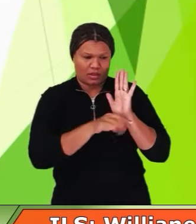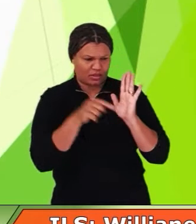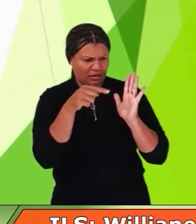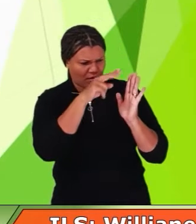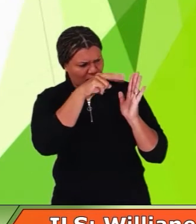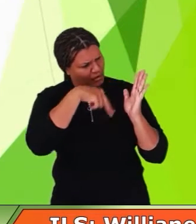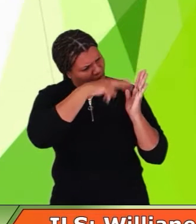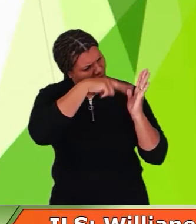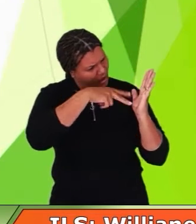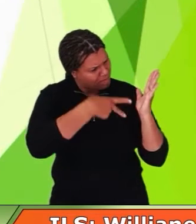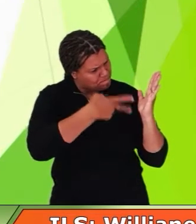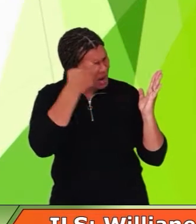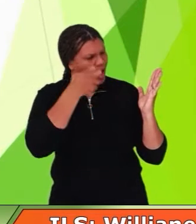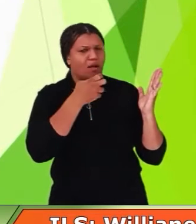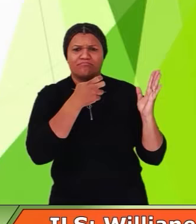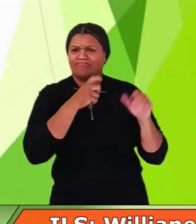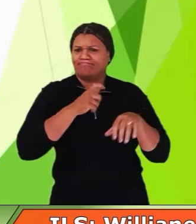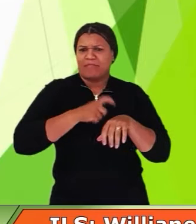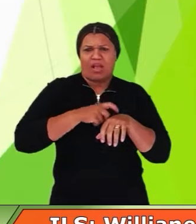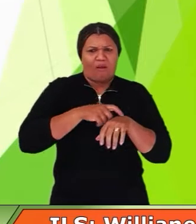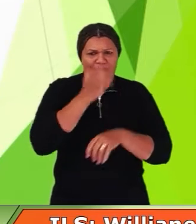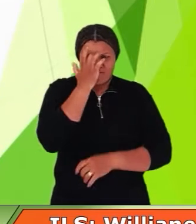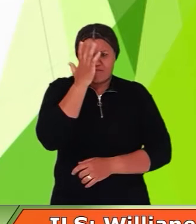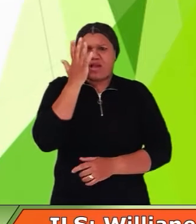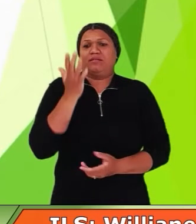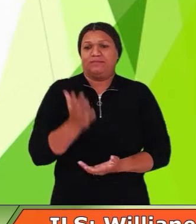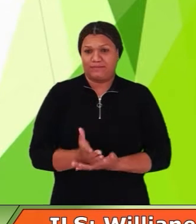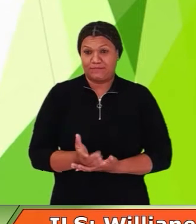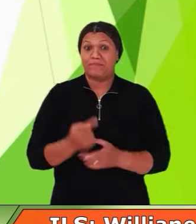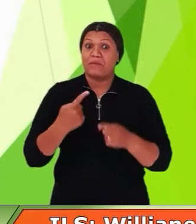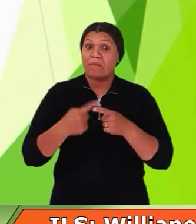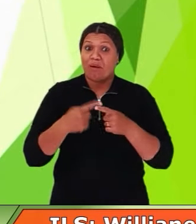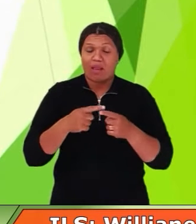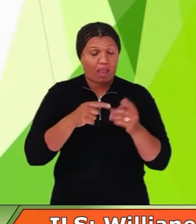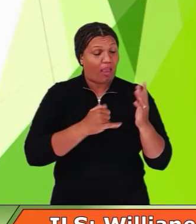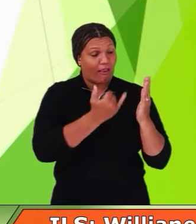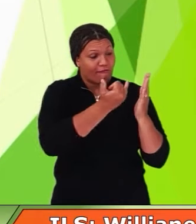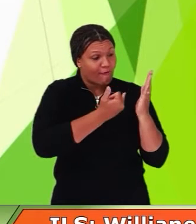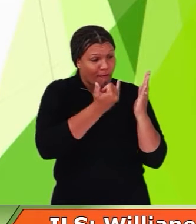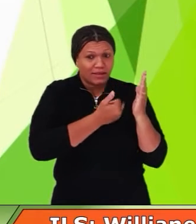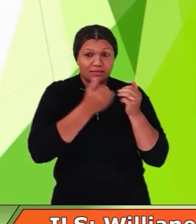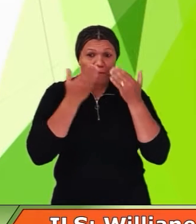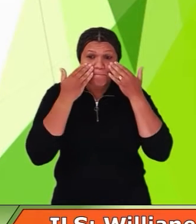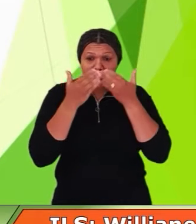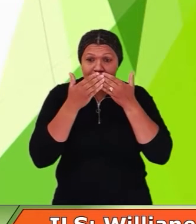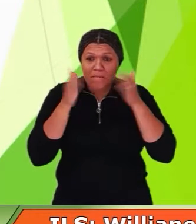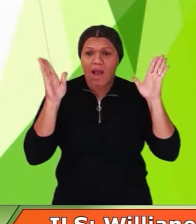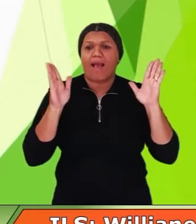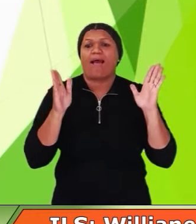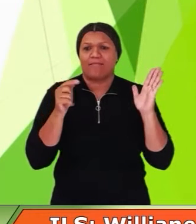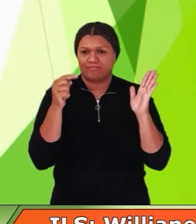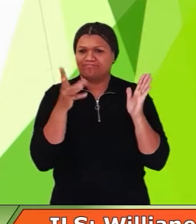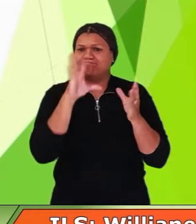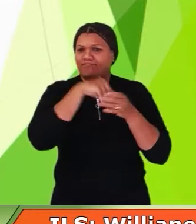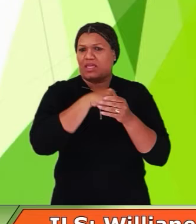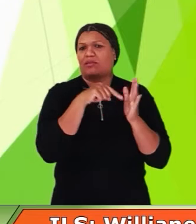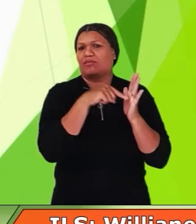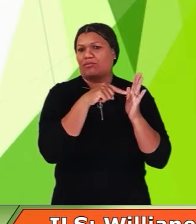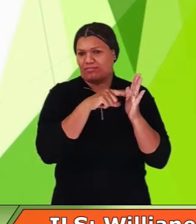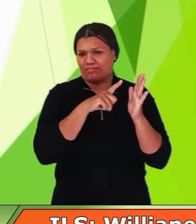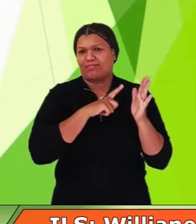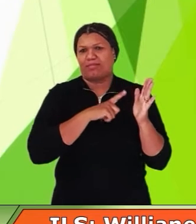rapidez sem dificuldade Porque elas estão escritas lá elas estão ditas